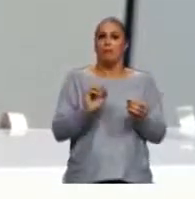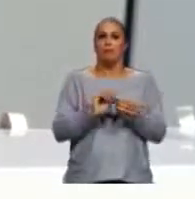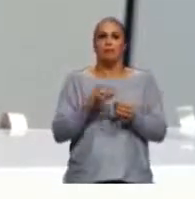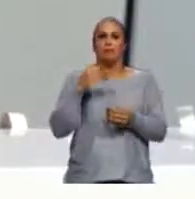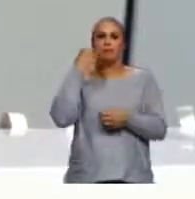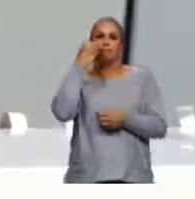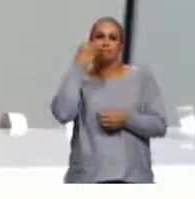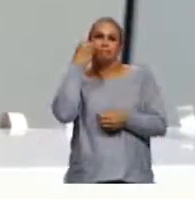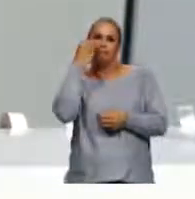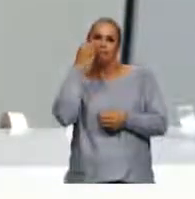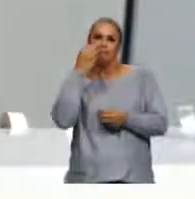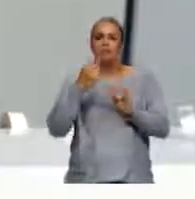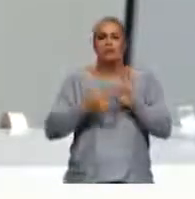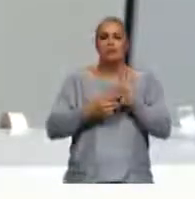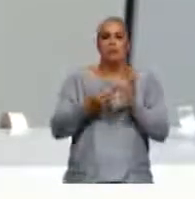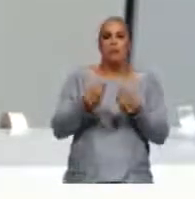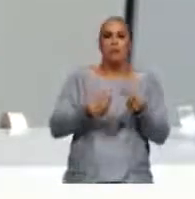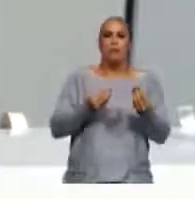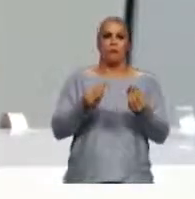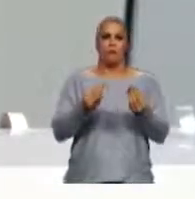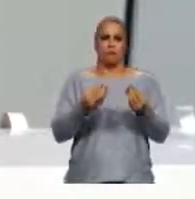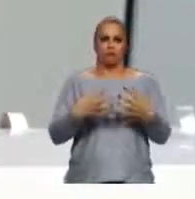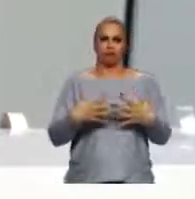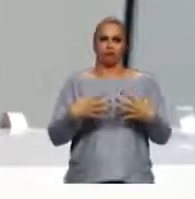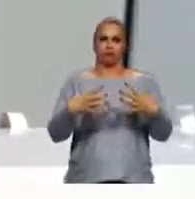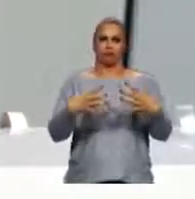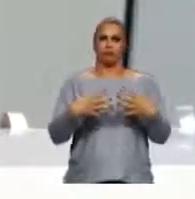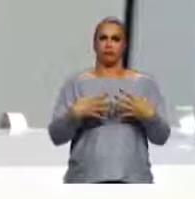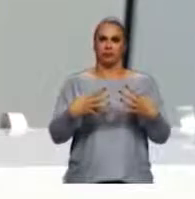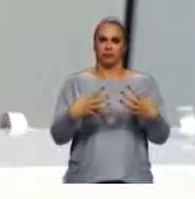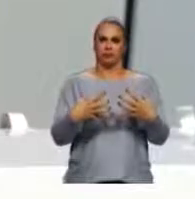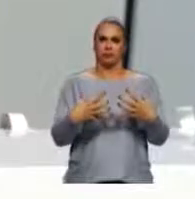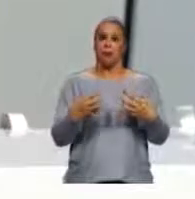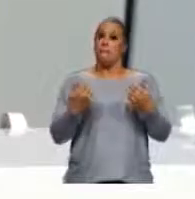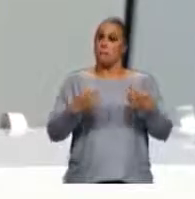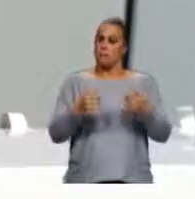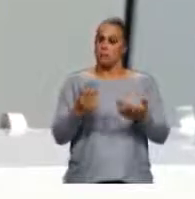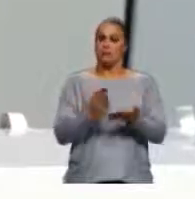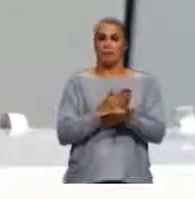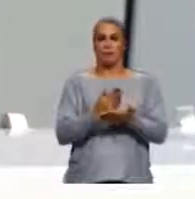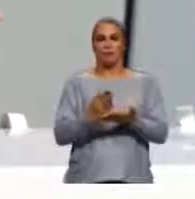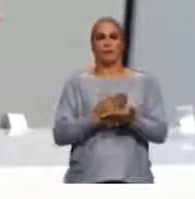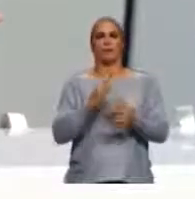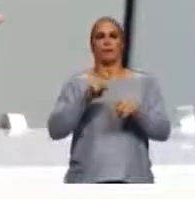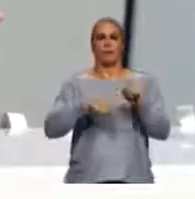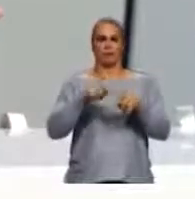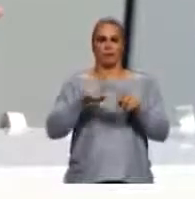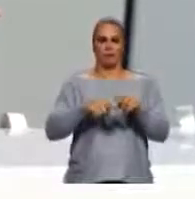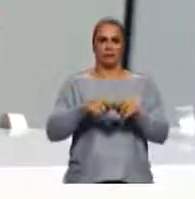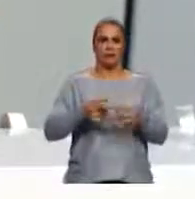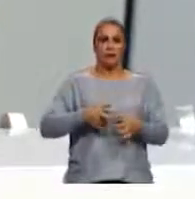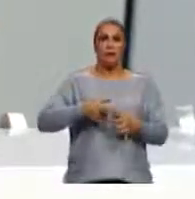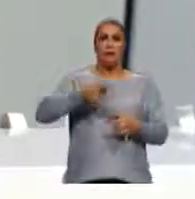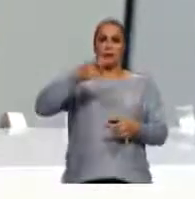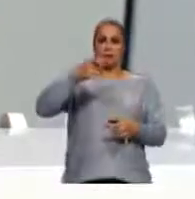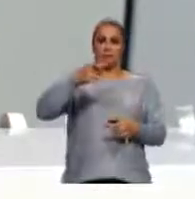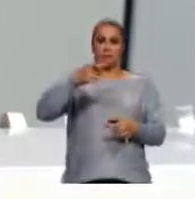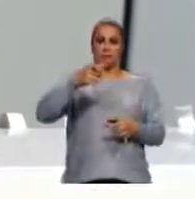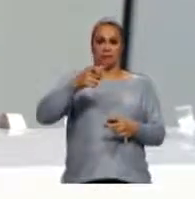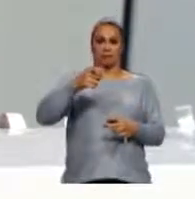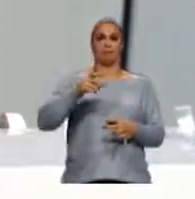pulmão. Vamos lá, você vai precisar de alguns materiais. Garrafa